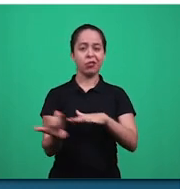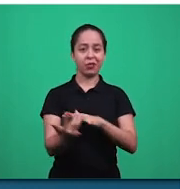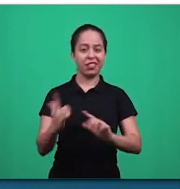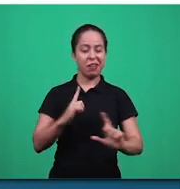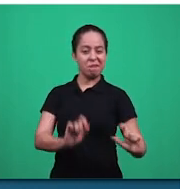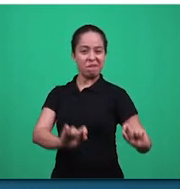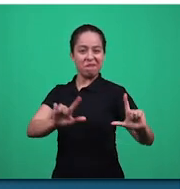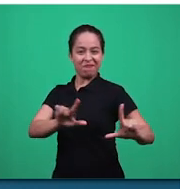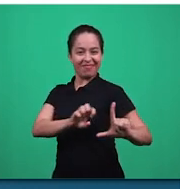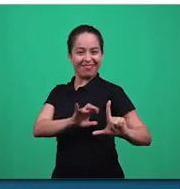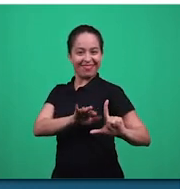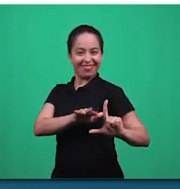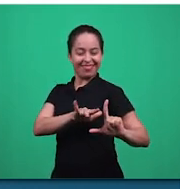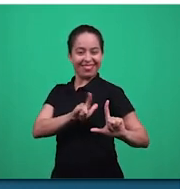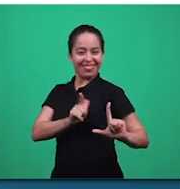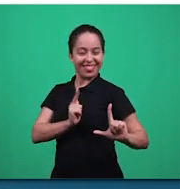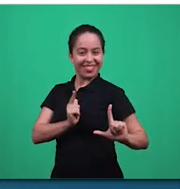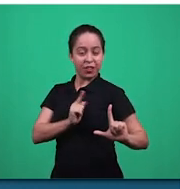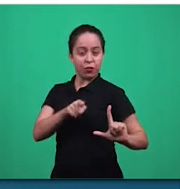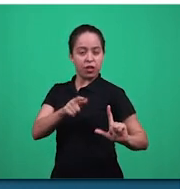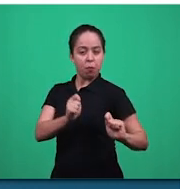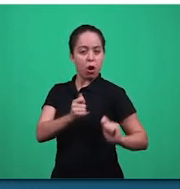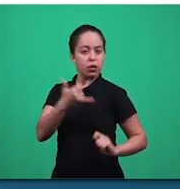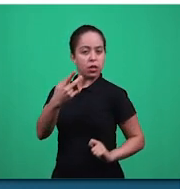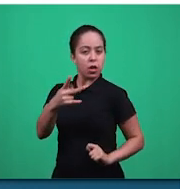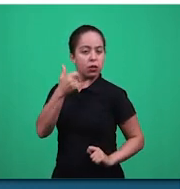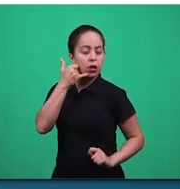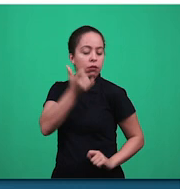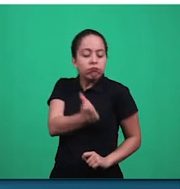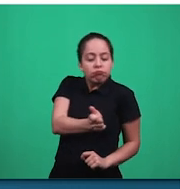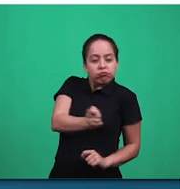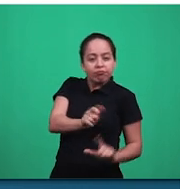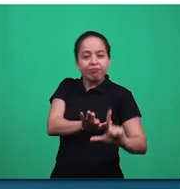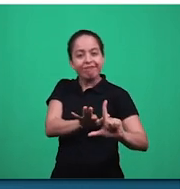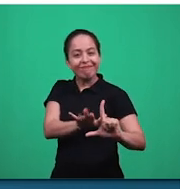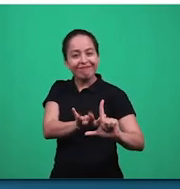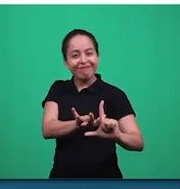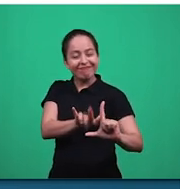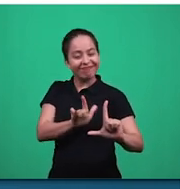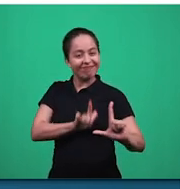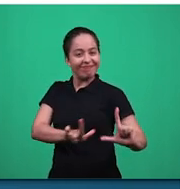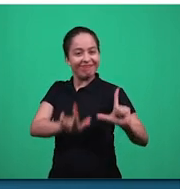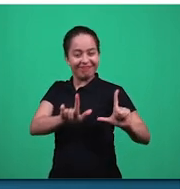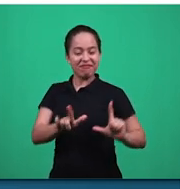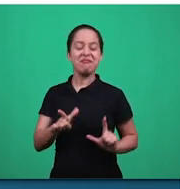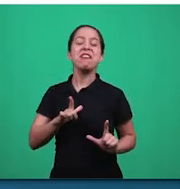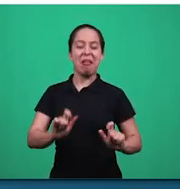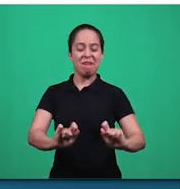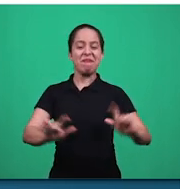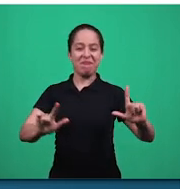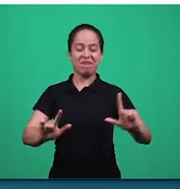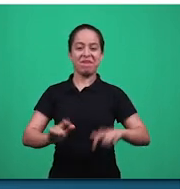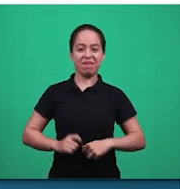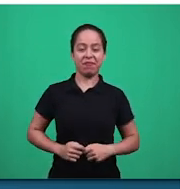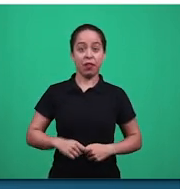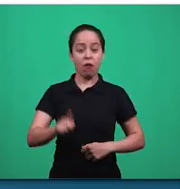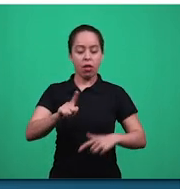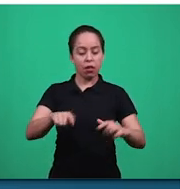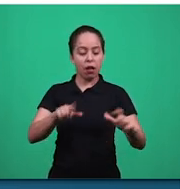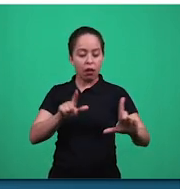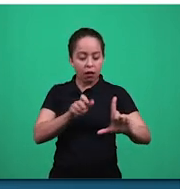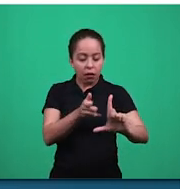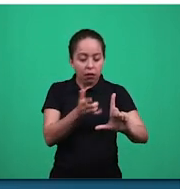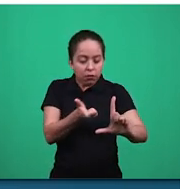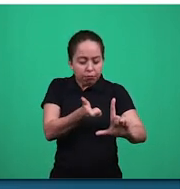tela. E se você quiser, ainda pode apontar a câmera do seu celular para o QR Code, que também está na tela, e vai ser